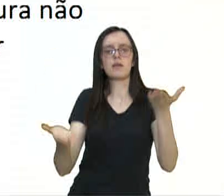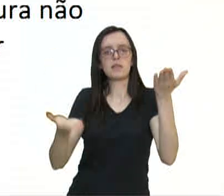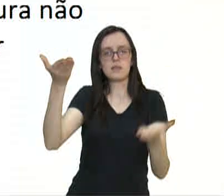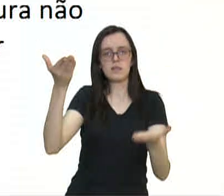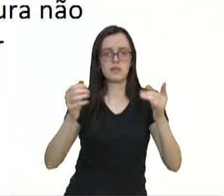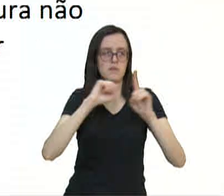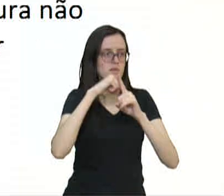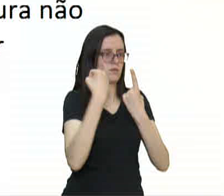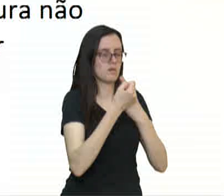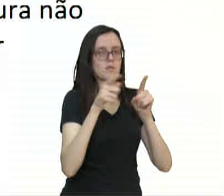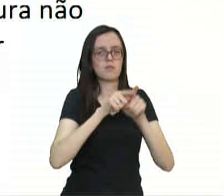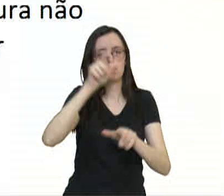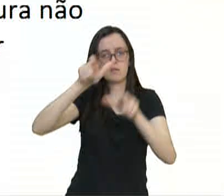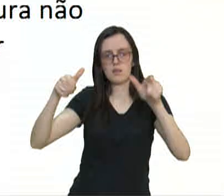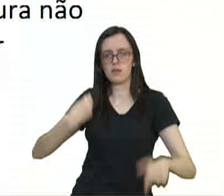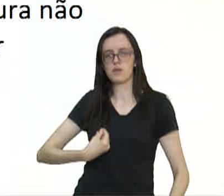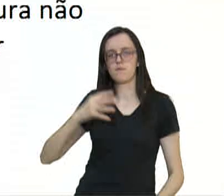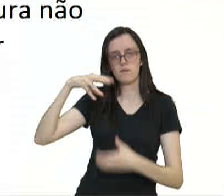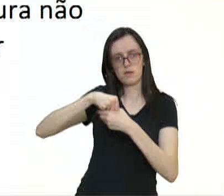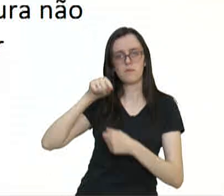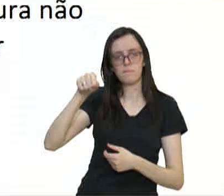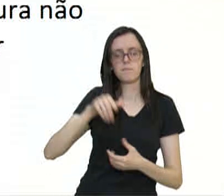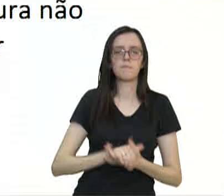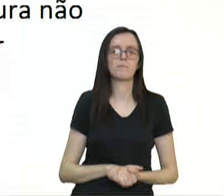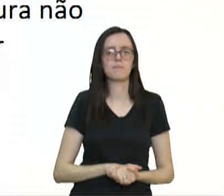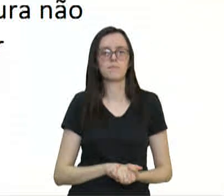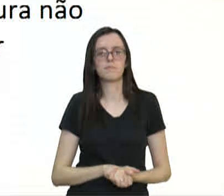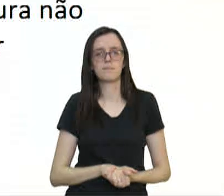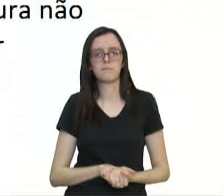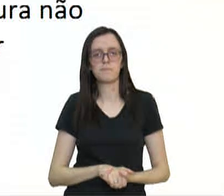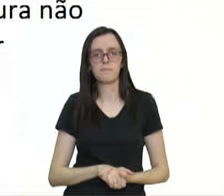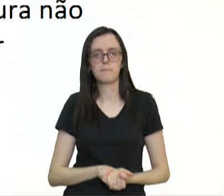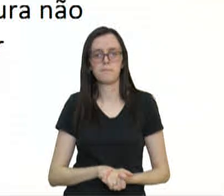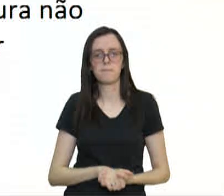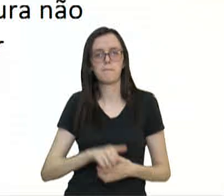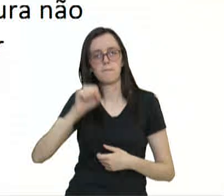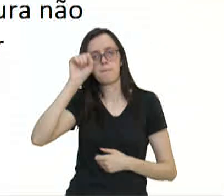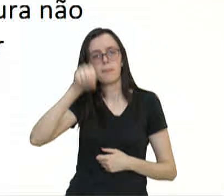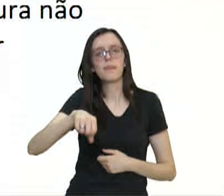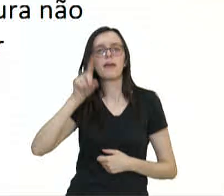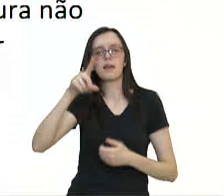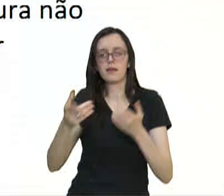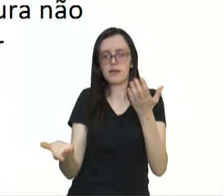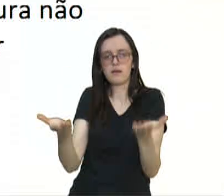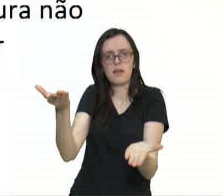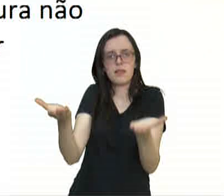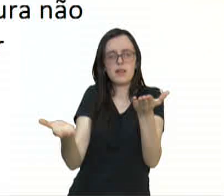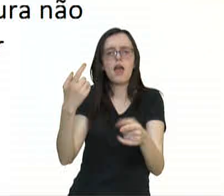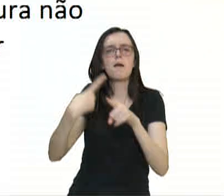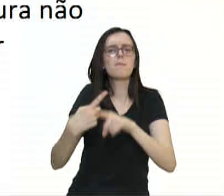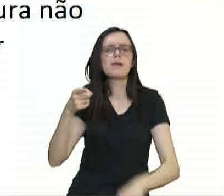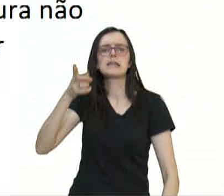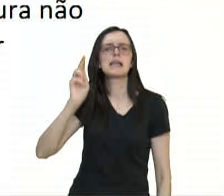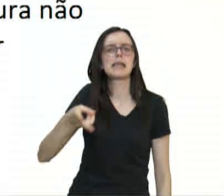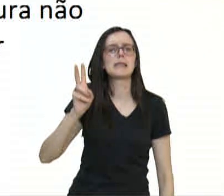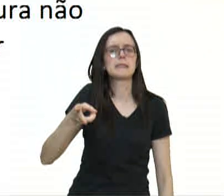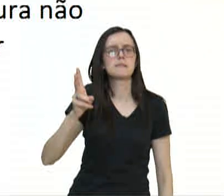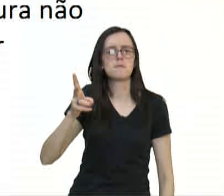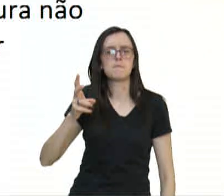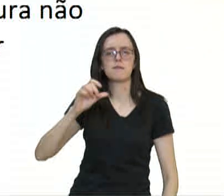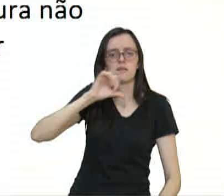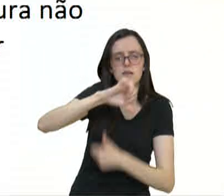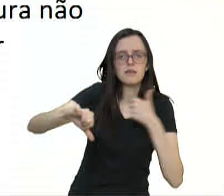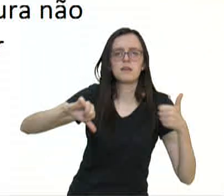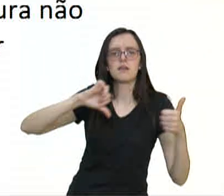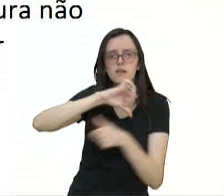mundo sociocultural e os indivíduos que vivem nele. Então, sim, é um equilíbrio, porque isso está sempre mudando, né?